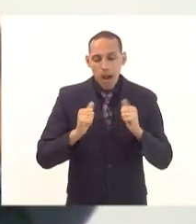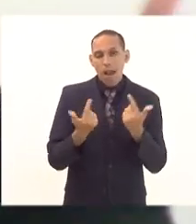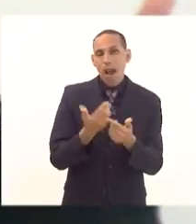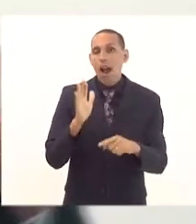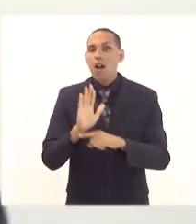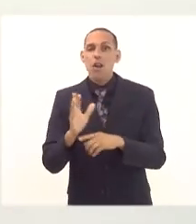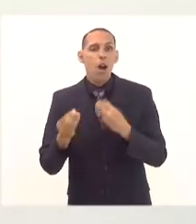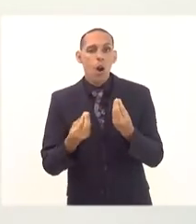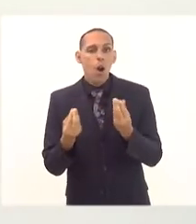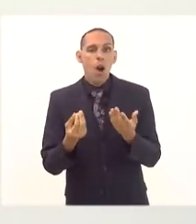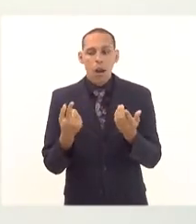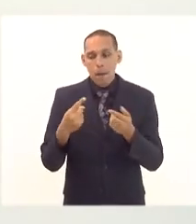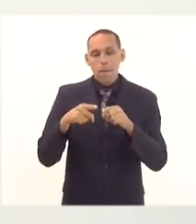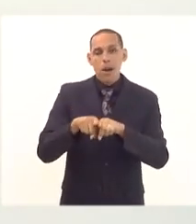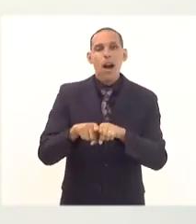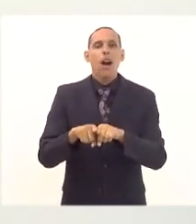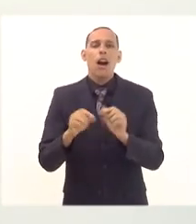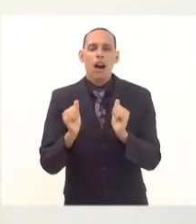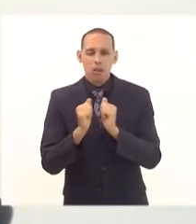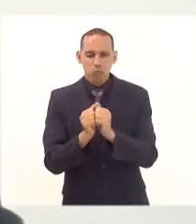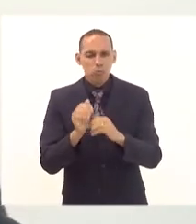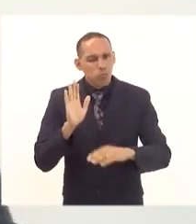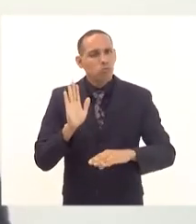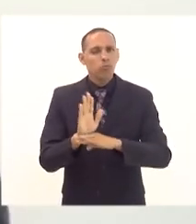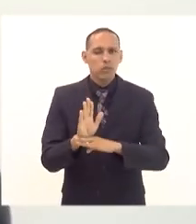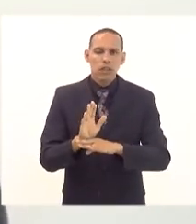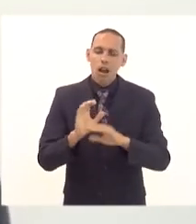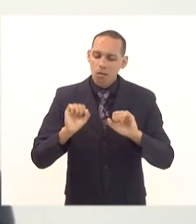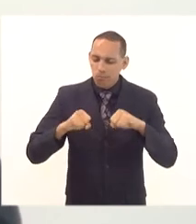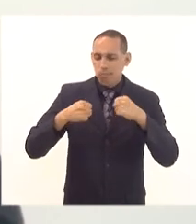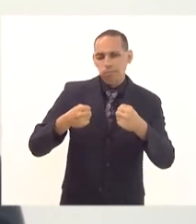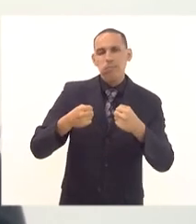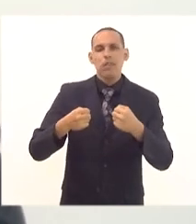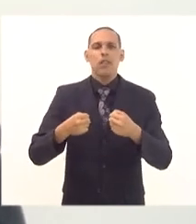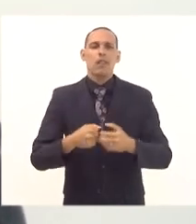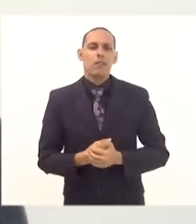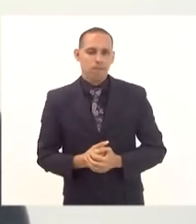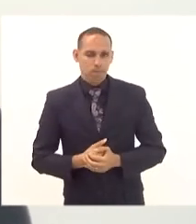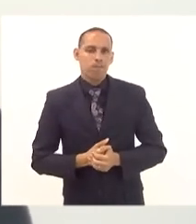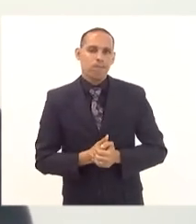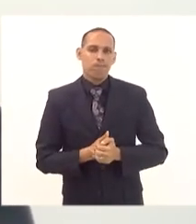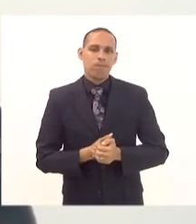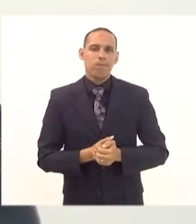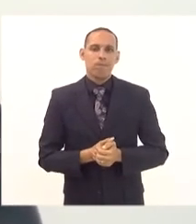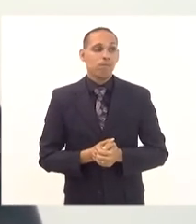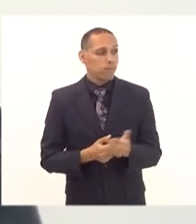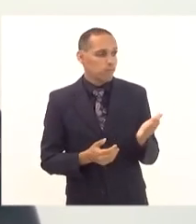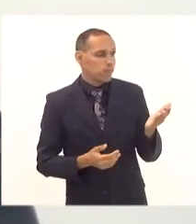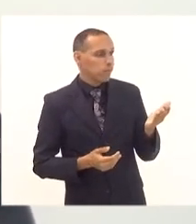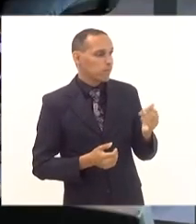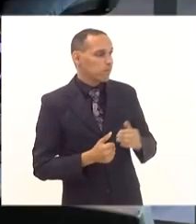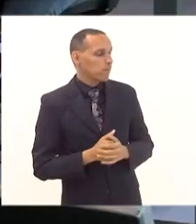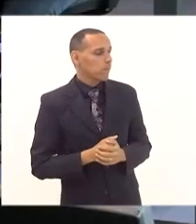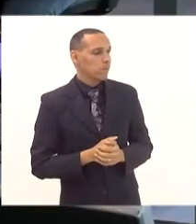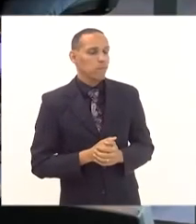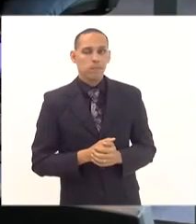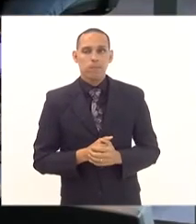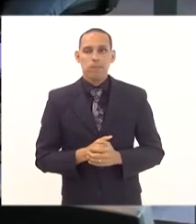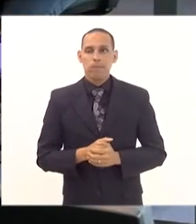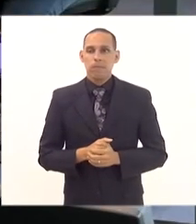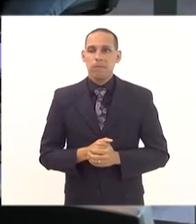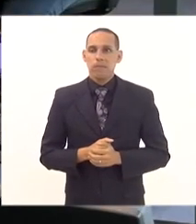não sozinha mas participar do esforço maior para que essa solução sim pois não oi